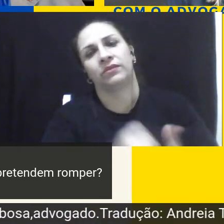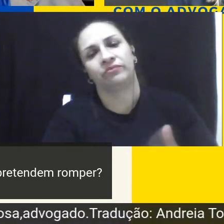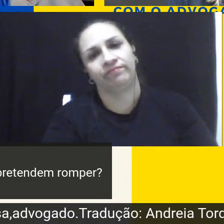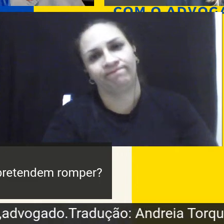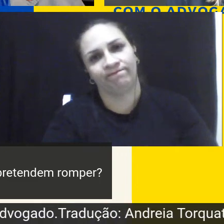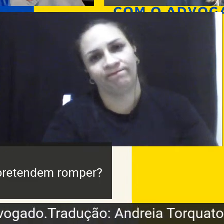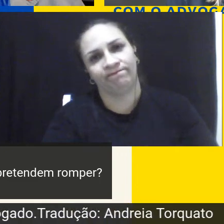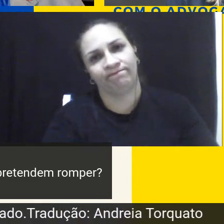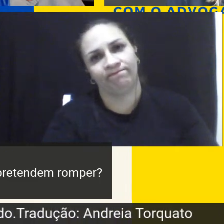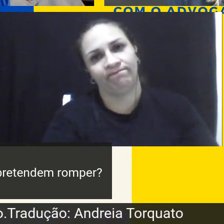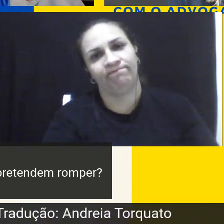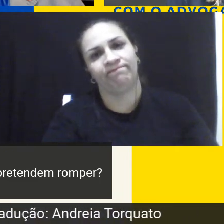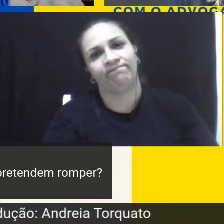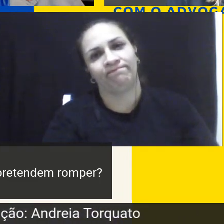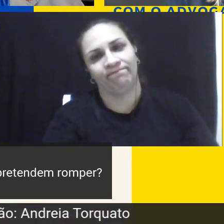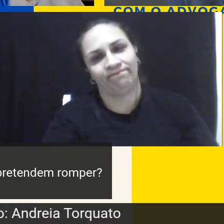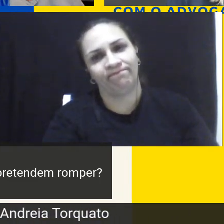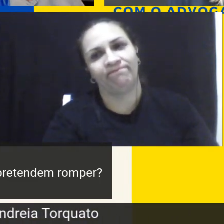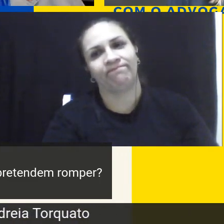Mas